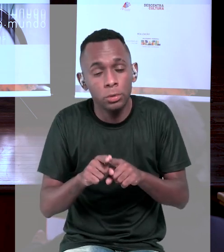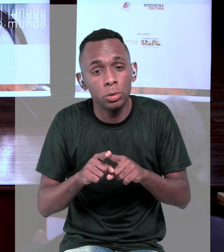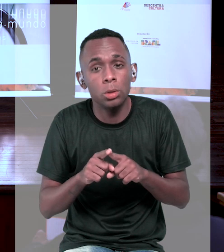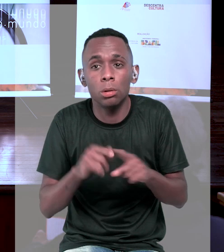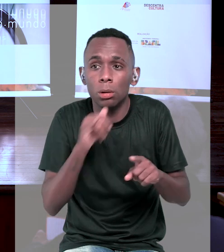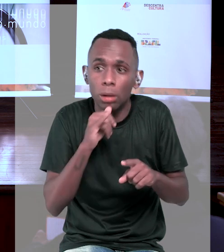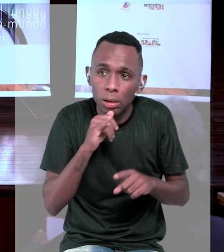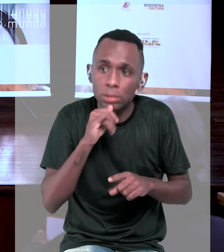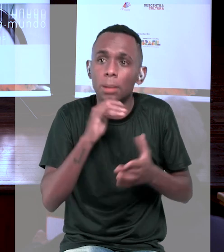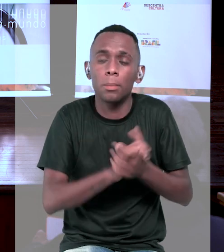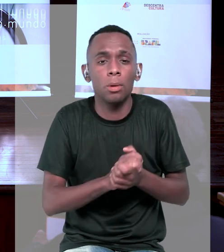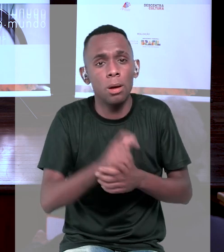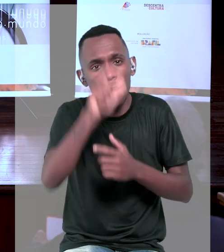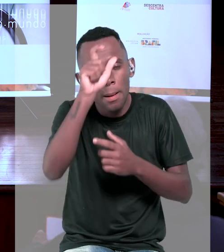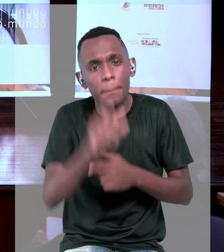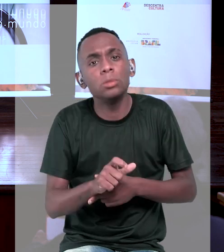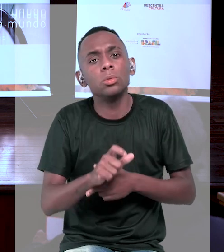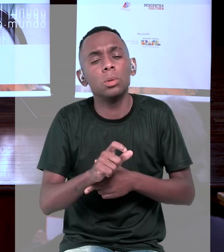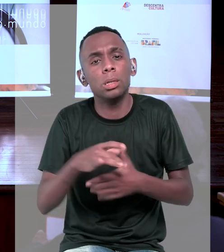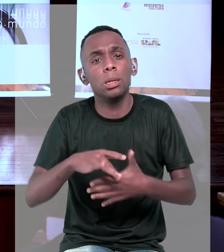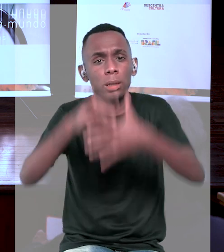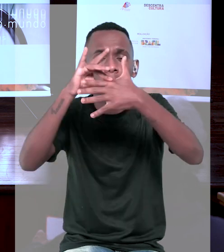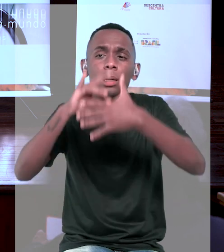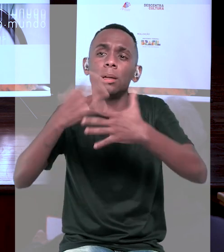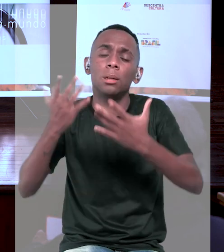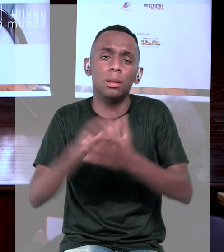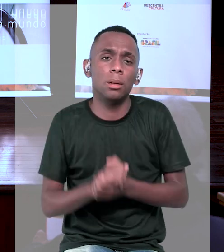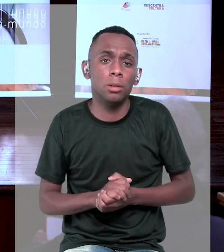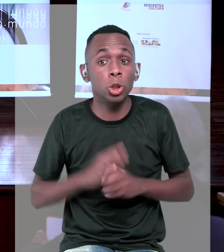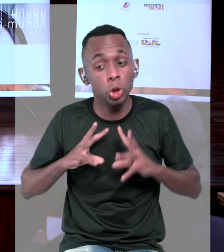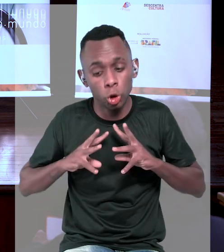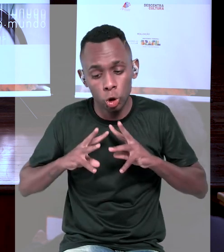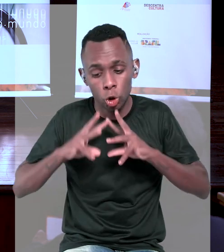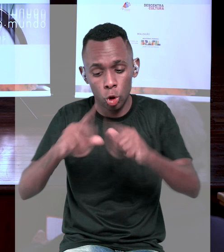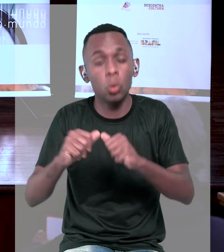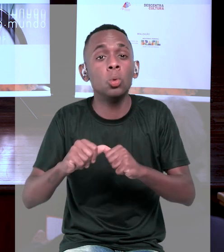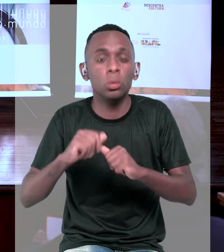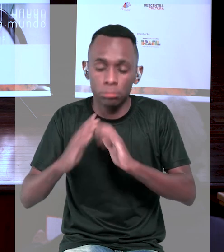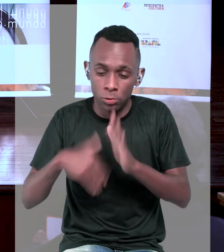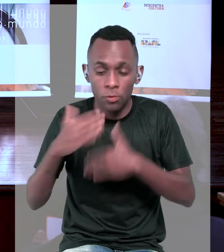autoridade, o clima, tudo isso é automatizável e vai ser.